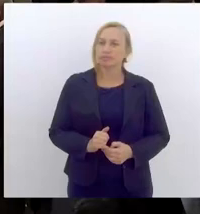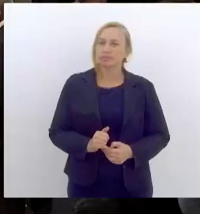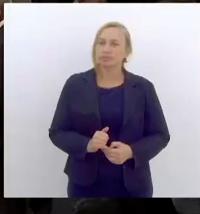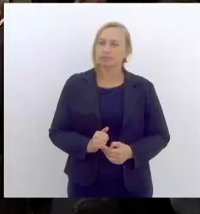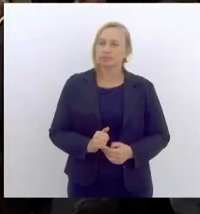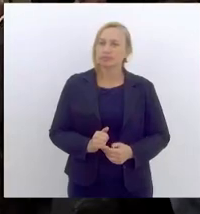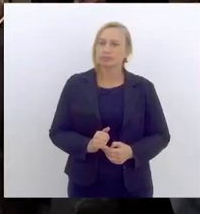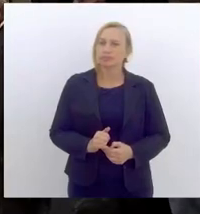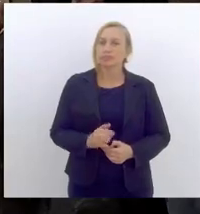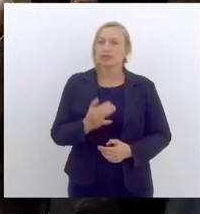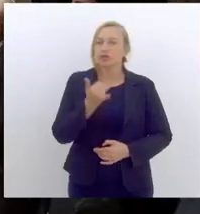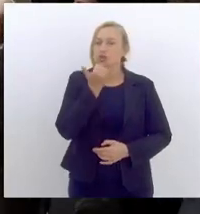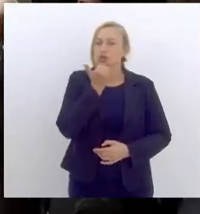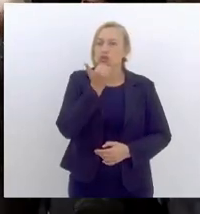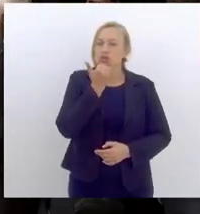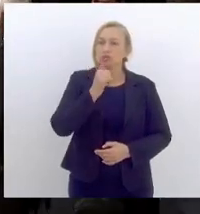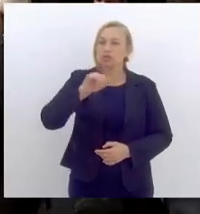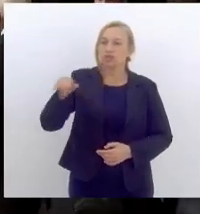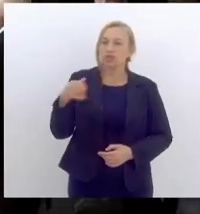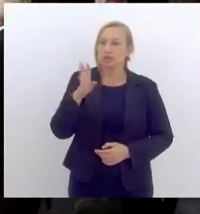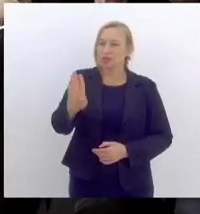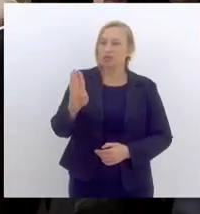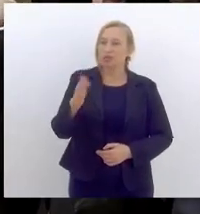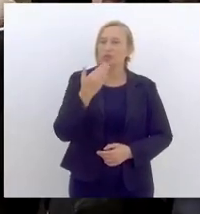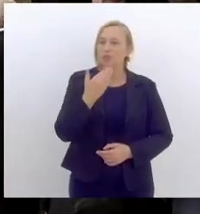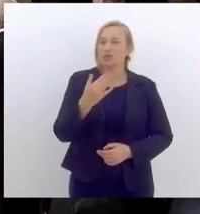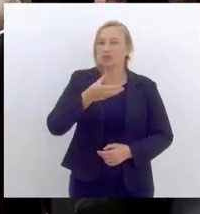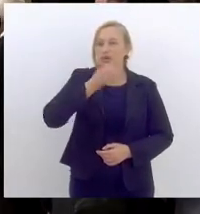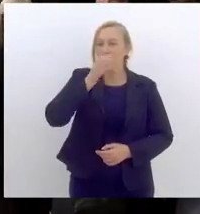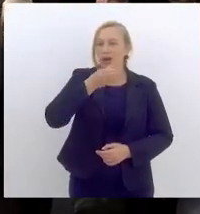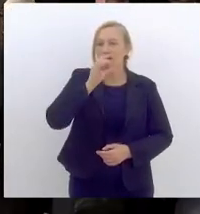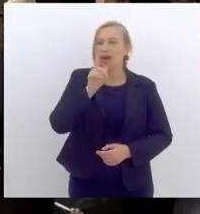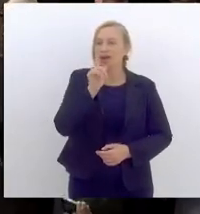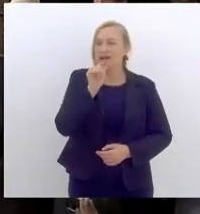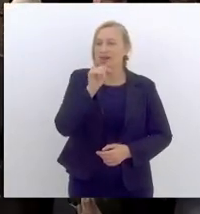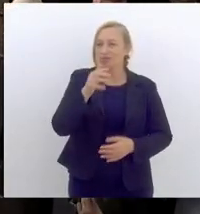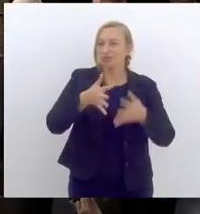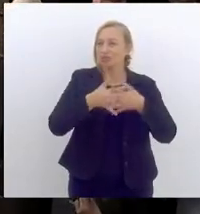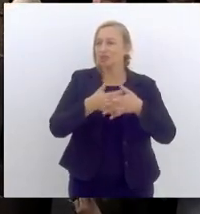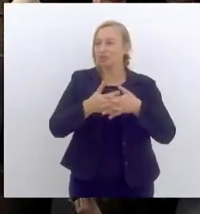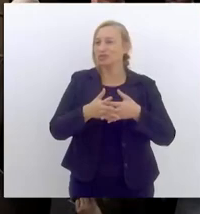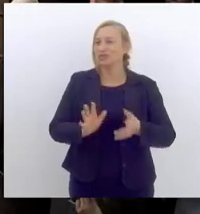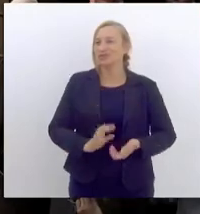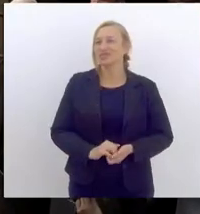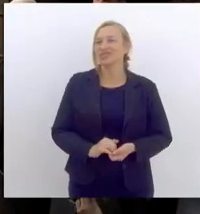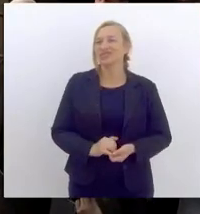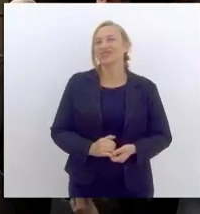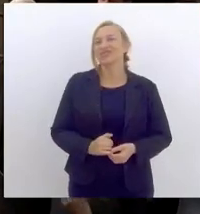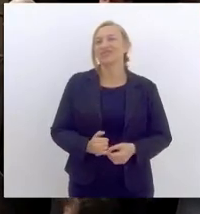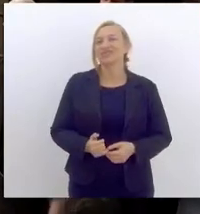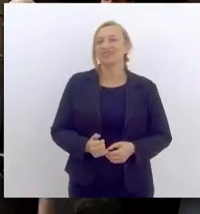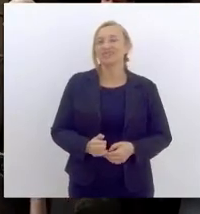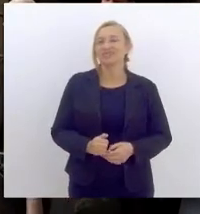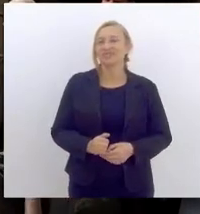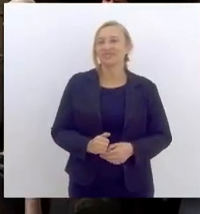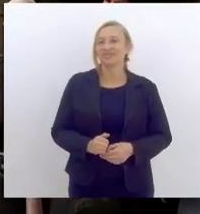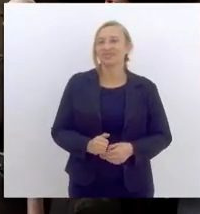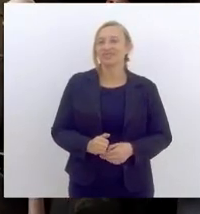Não, deputado Jair Bittencourt que pediu um copo d'água, já estou confundindo aqui. Deputado Jair Bittencourt, um copo d'água